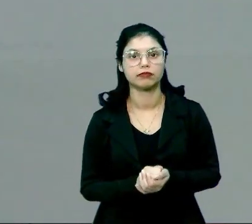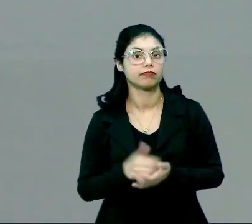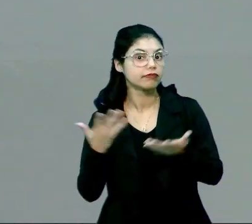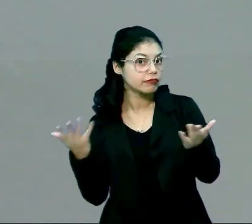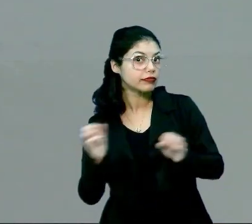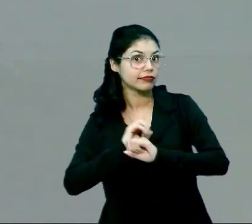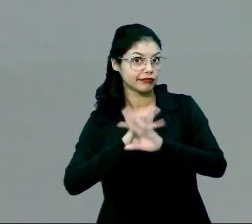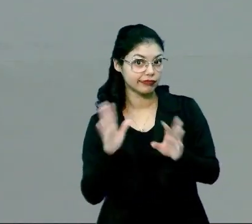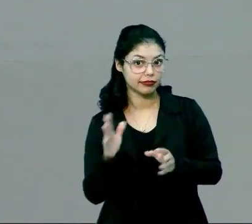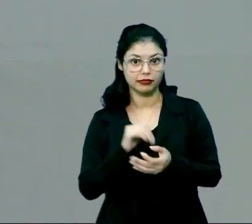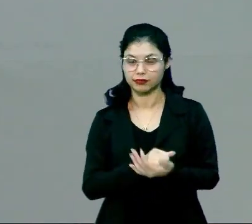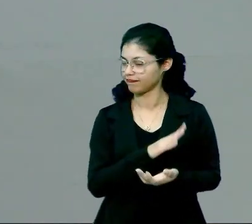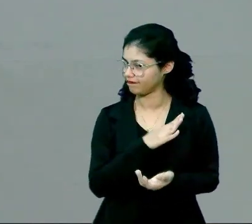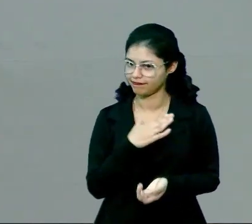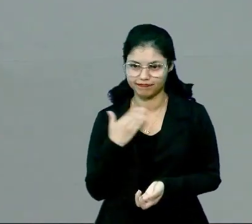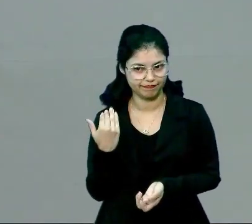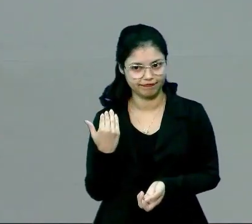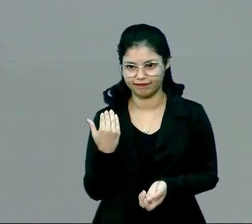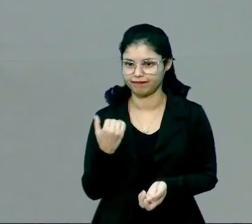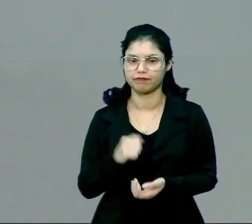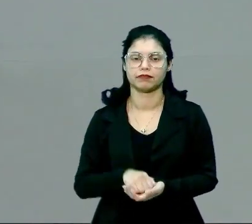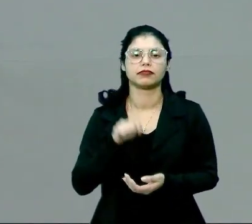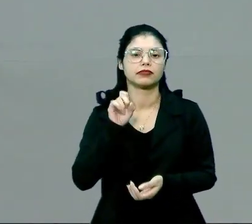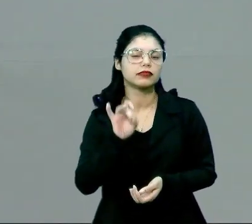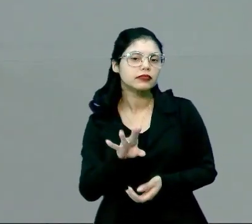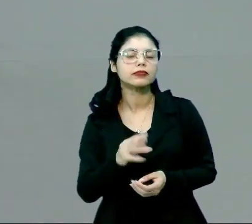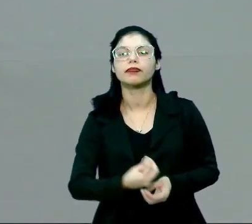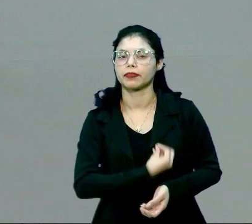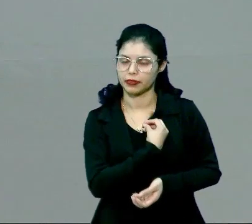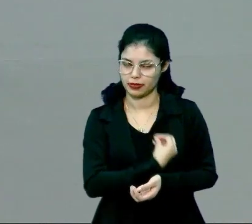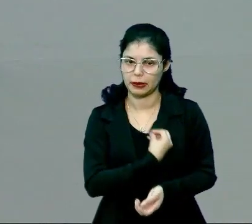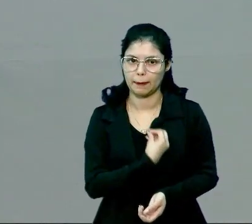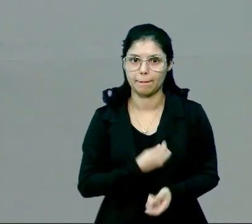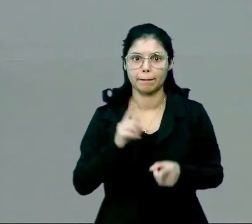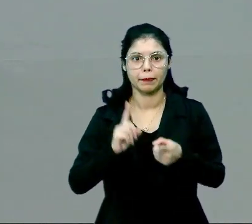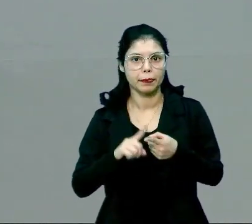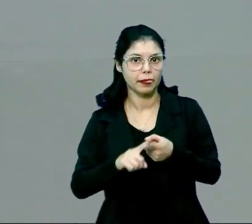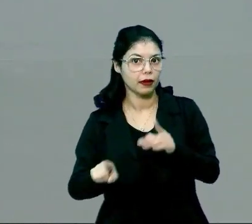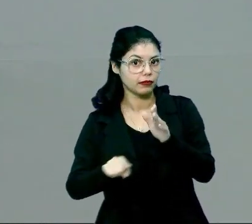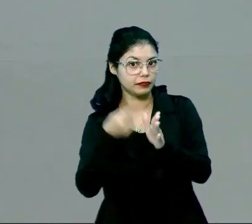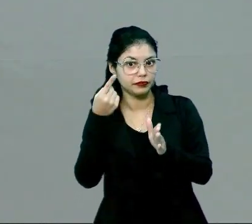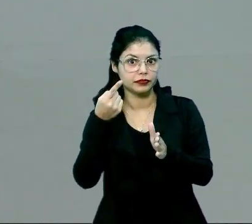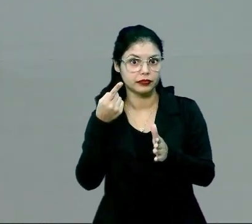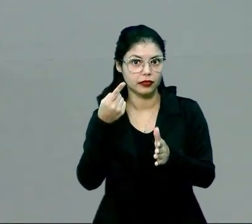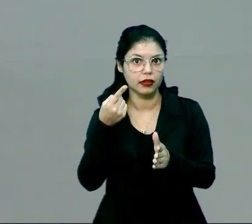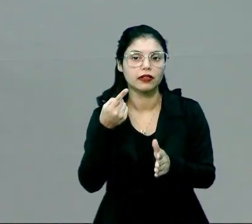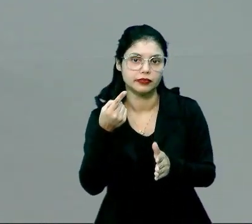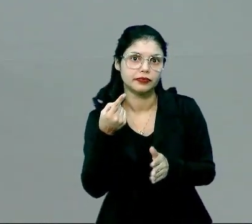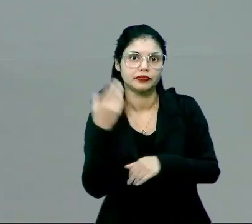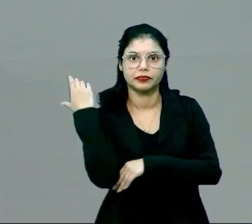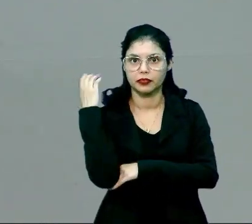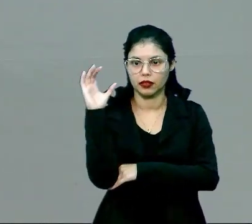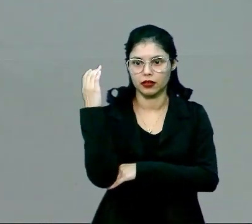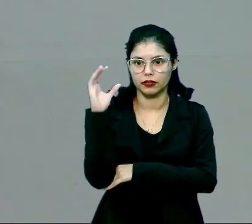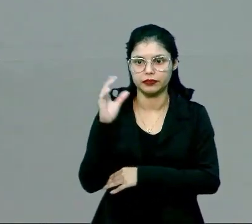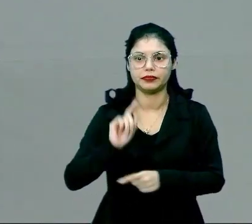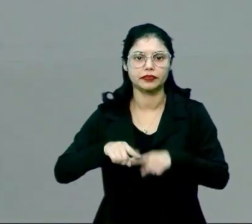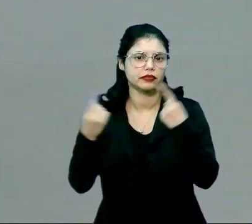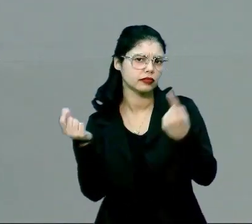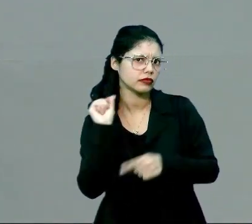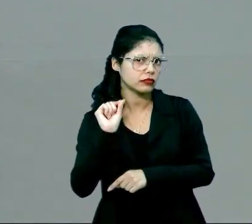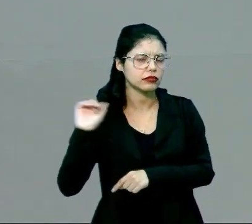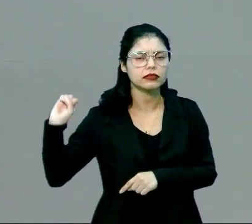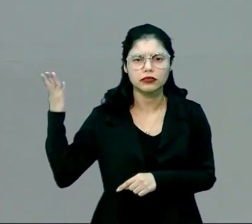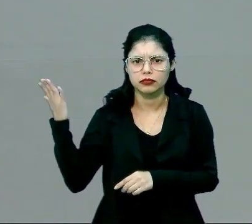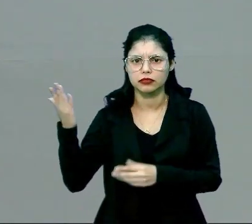que pareça, pessoal, ele não morreu. Ele sobreviveu, que foi um dos casos que intrigou a ciência. Mas então, o